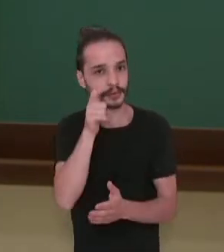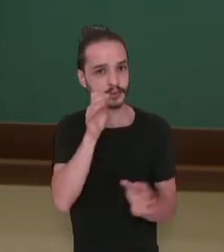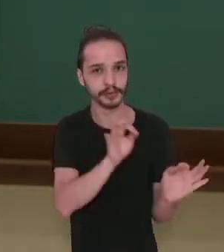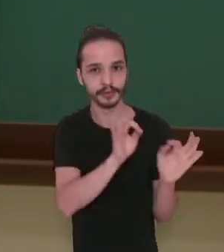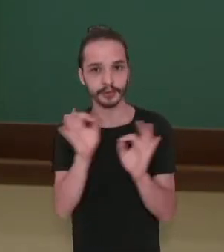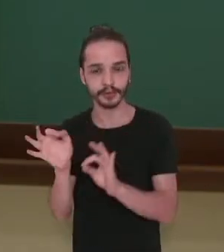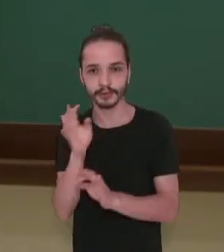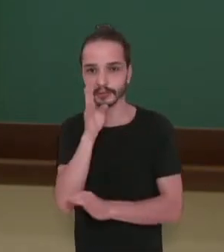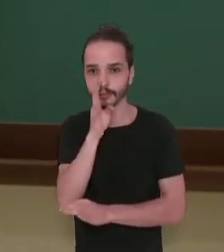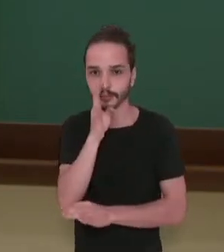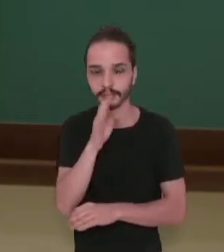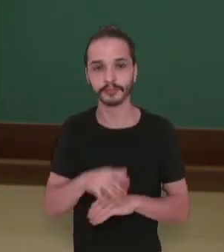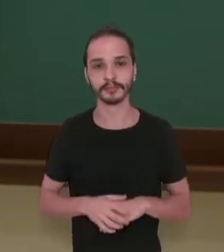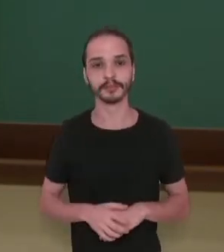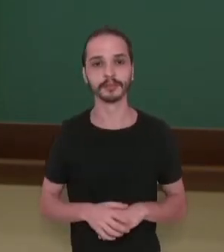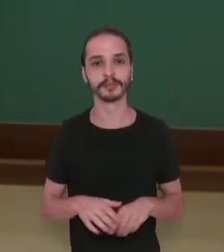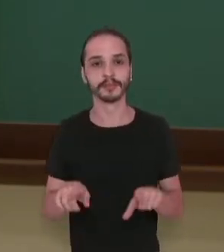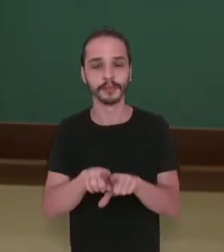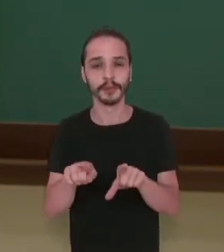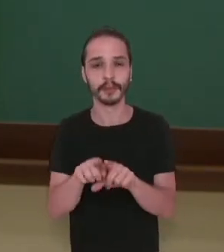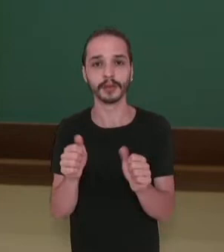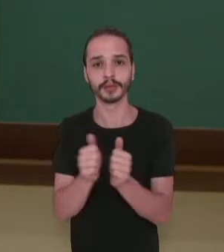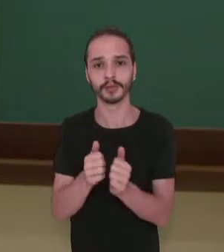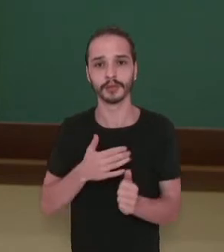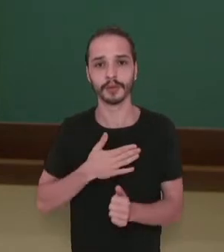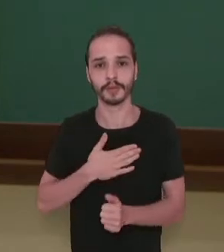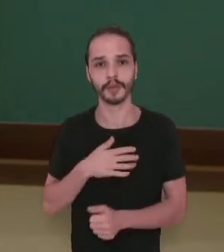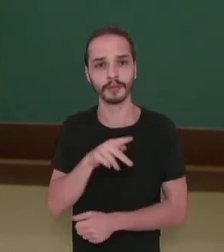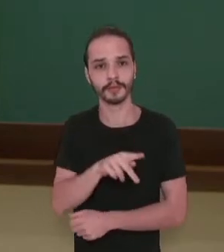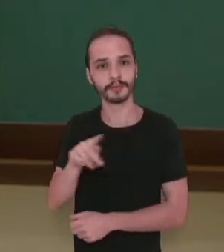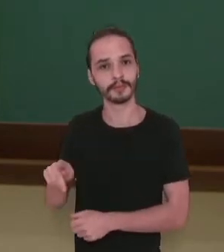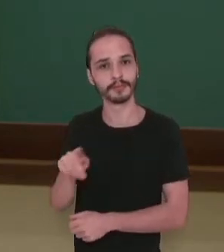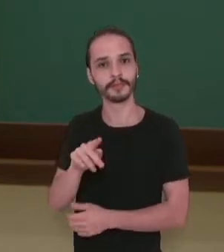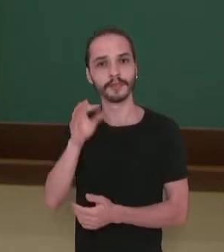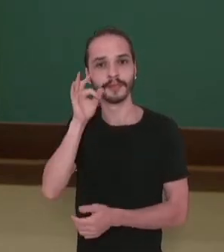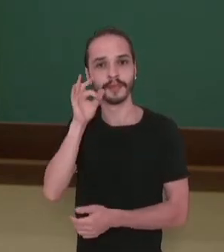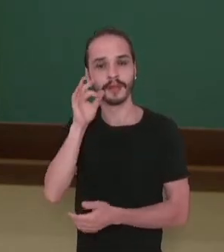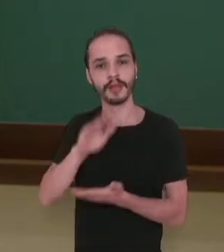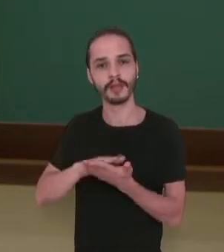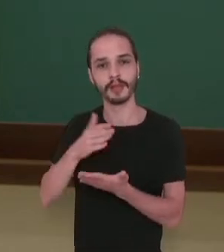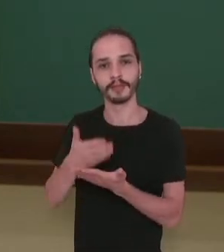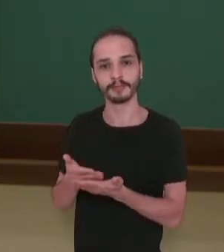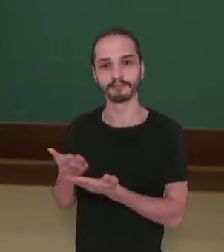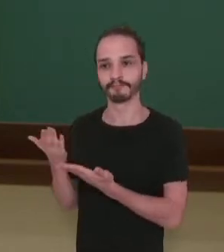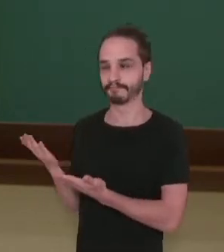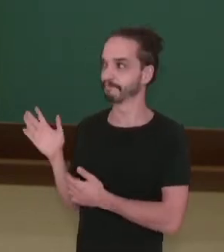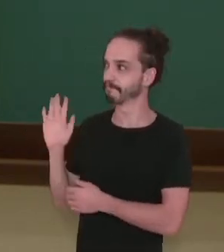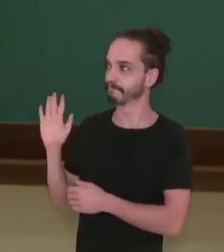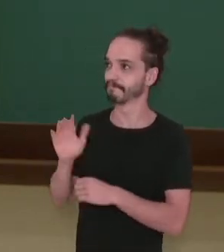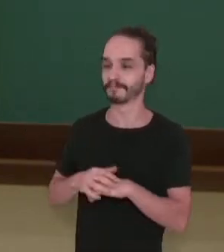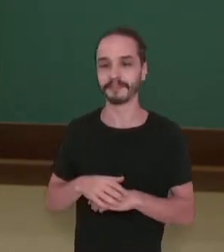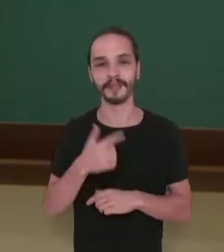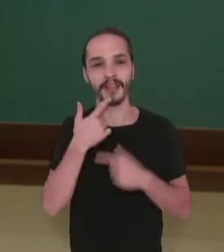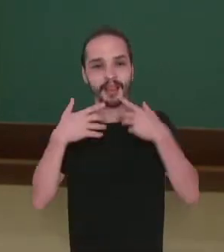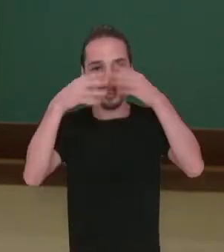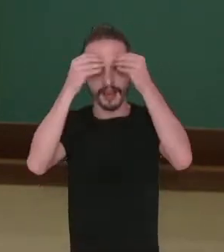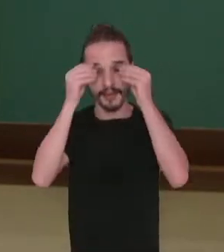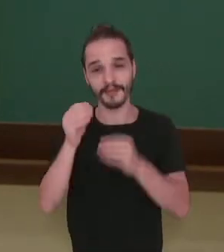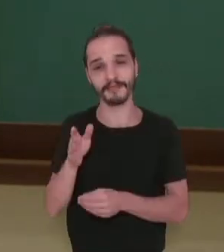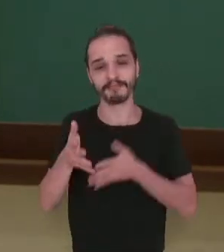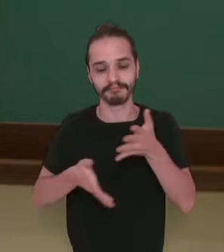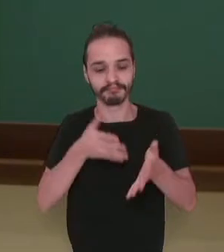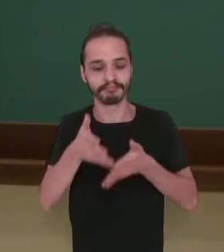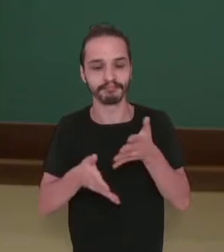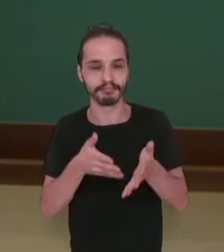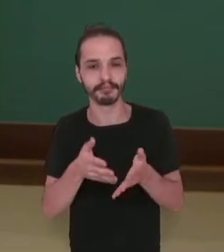prestigiando. Está fazendo a docência compartilhada comigo o meu colega o Felipe, que está aqui fazendo a transcrição da linguagem oral